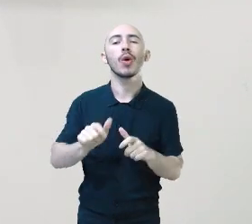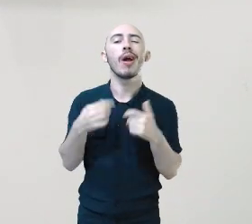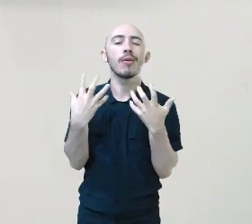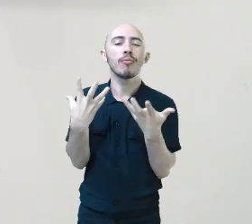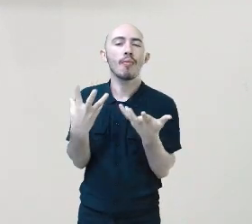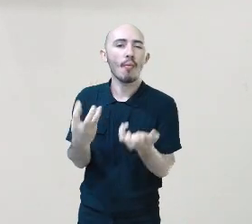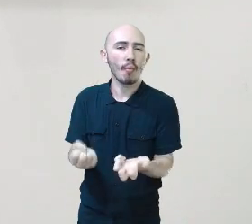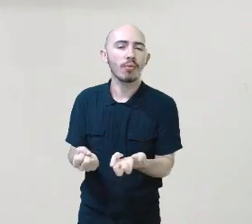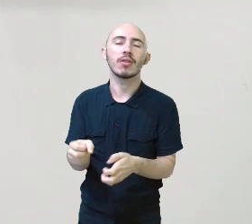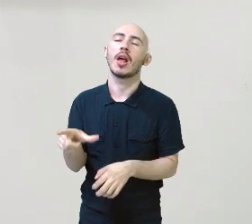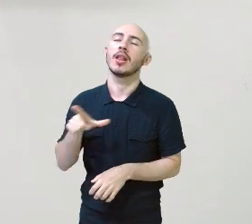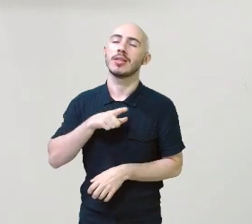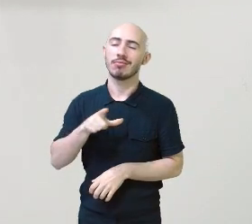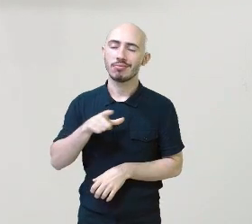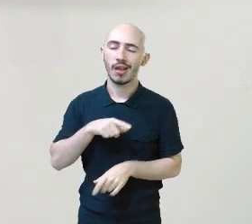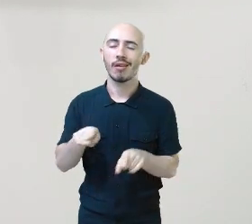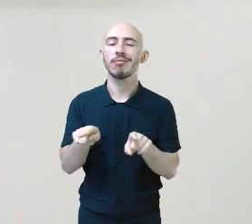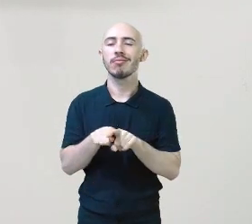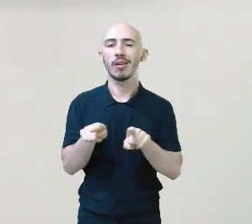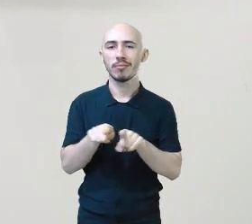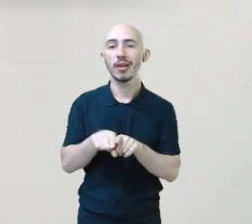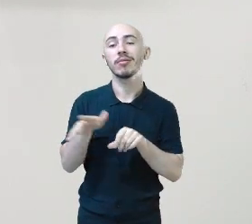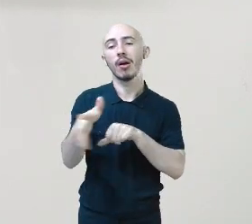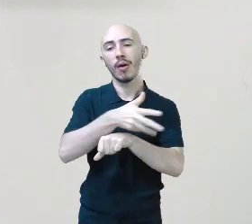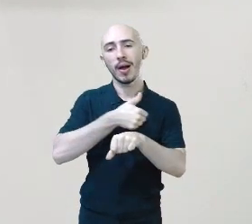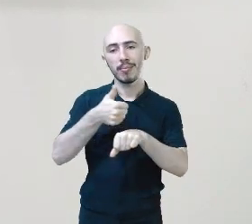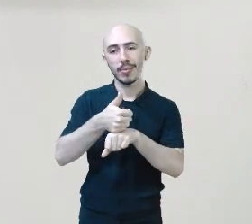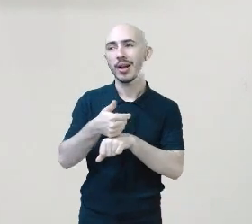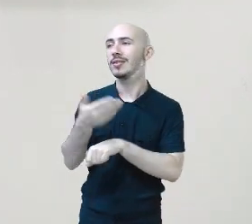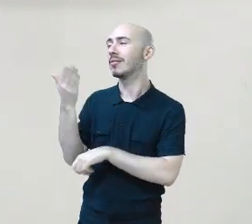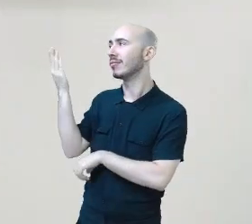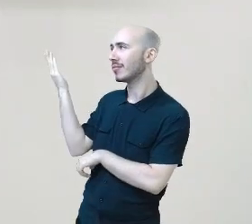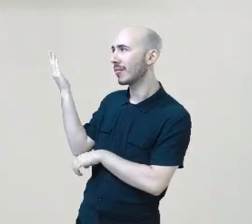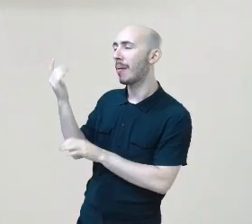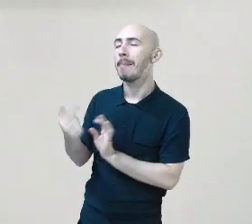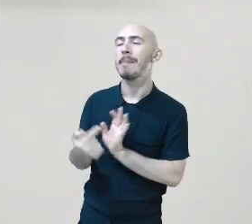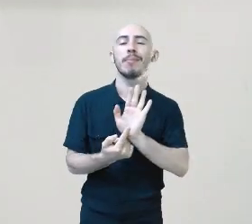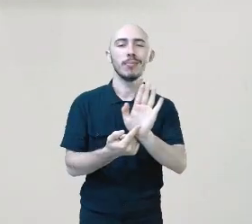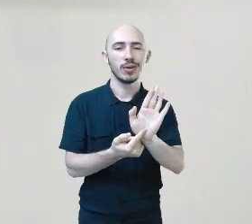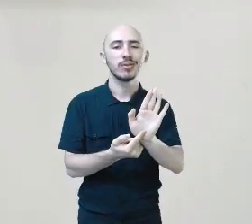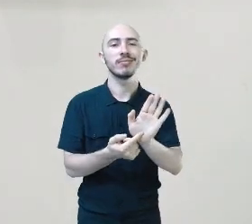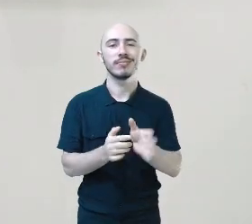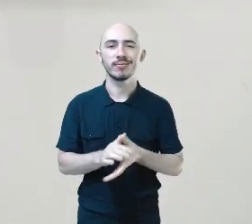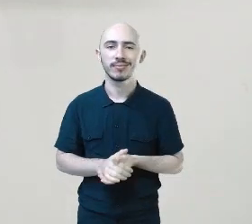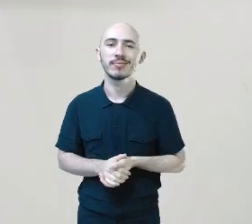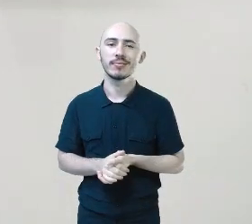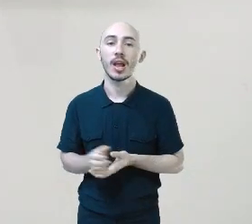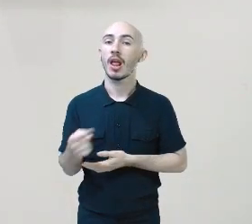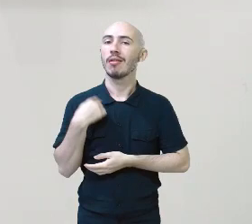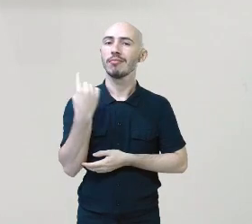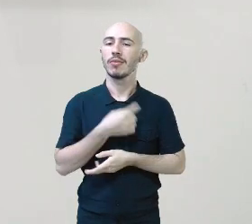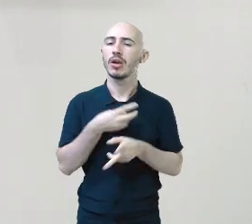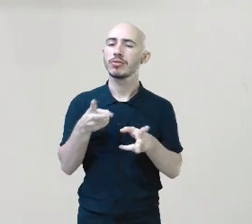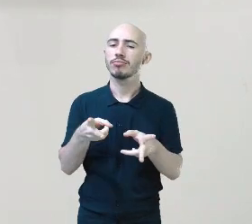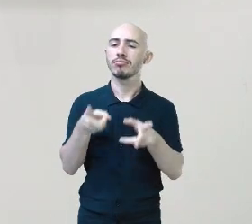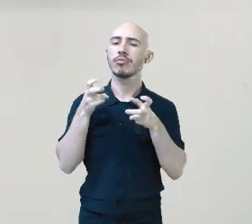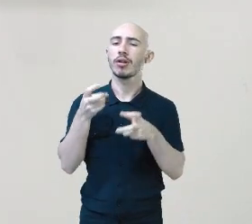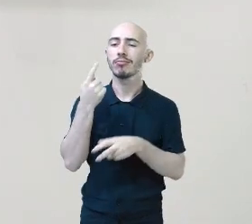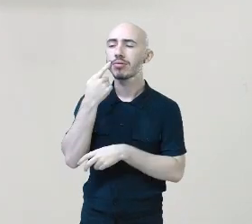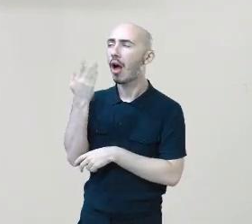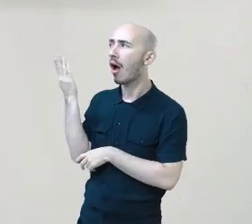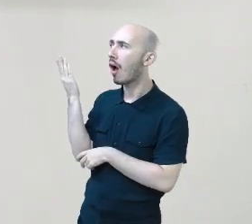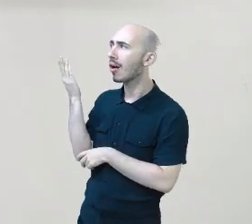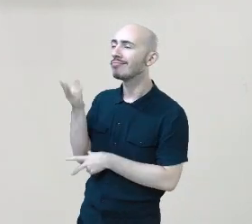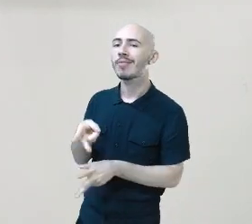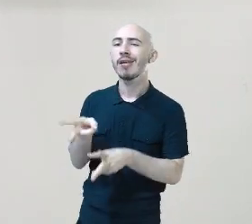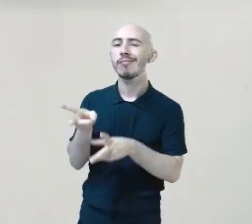é, essa Praça Euclides da Cunha traz essa possibilidade. A gente olha para um determinado espaço